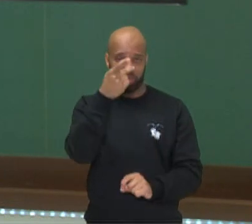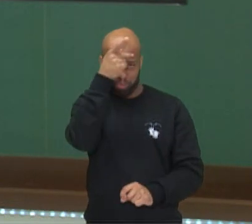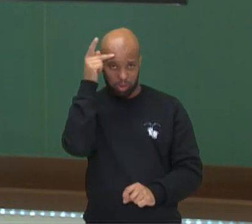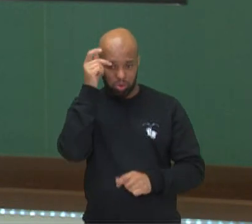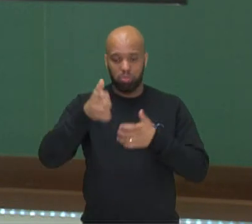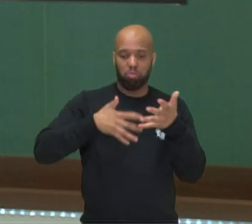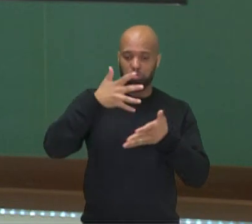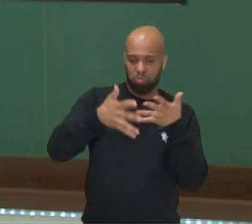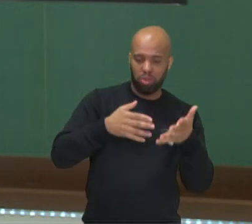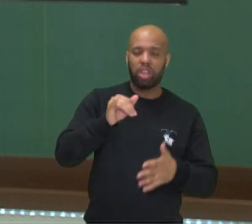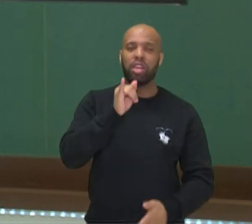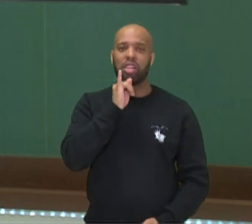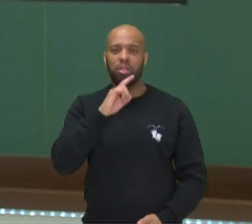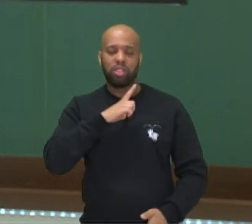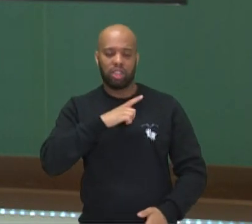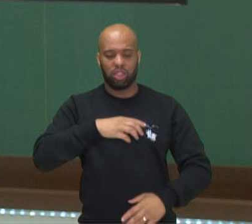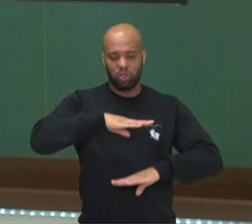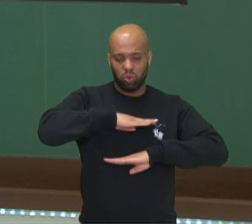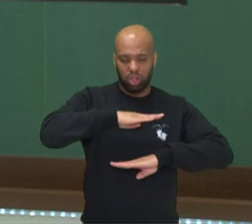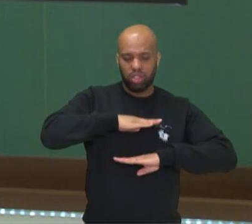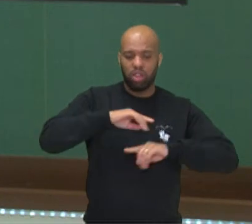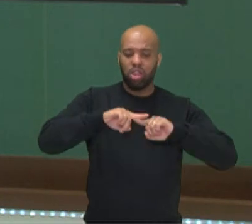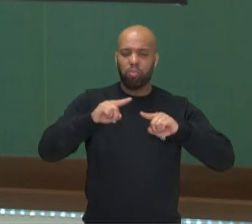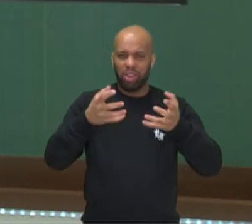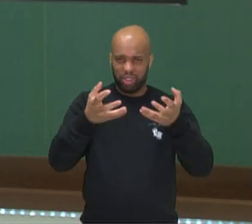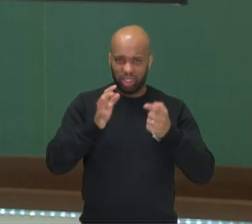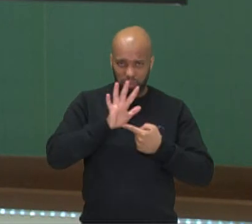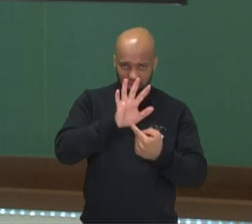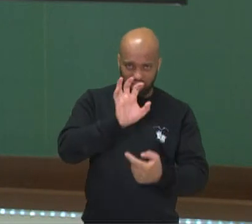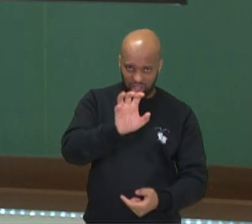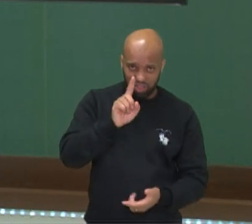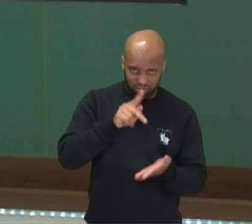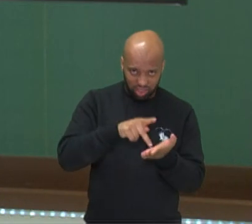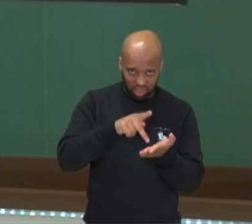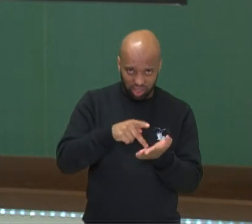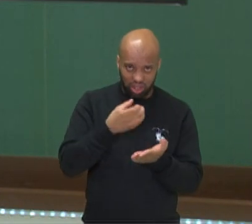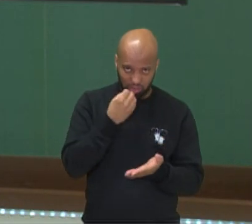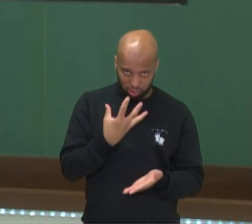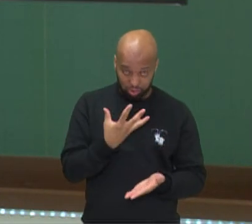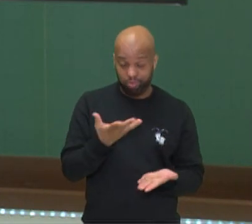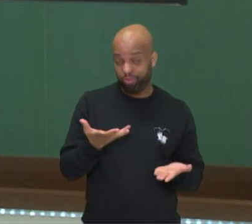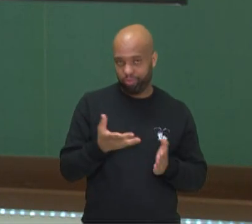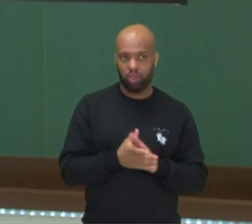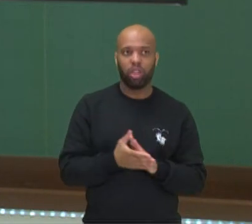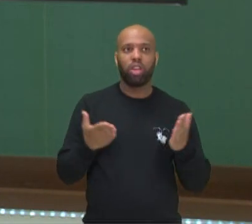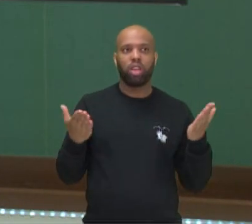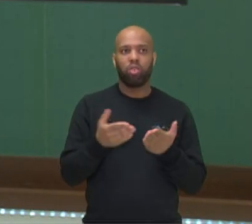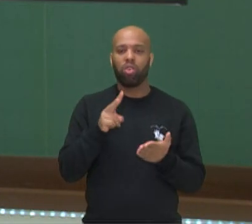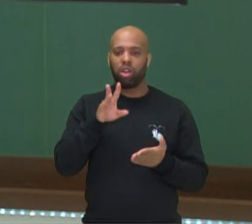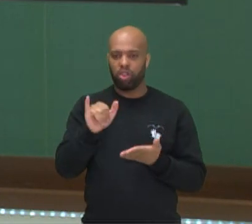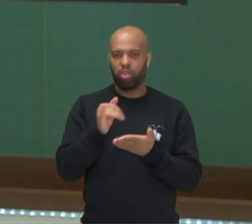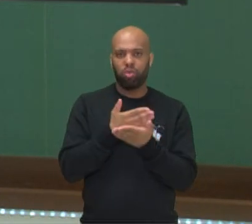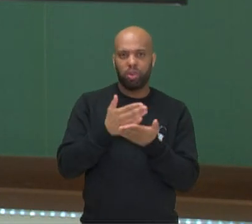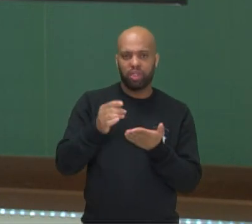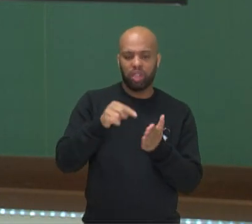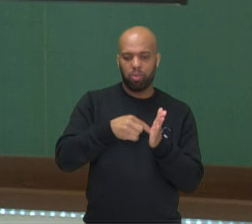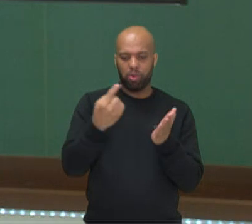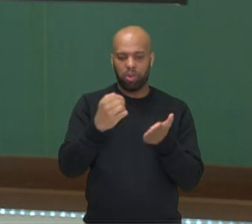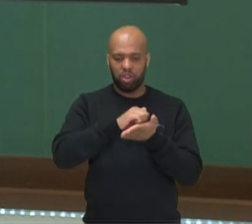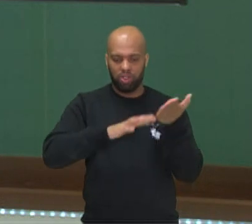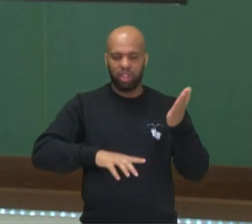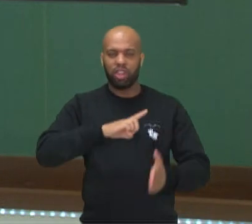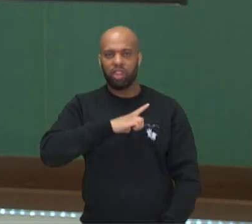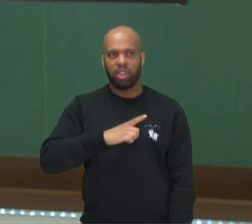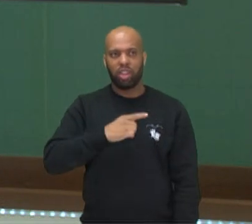que passou por essa situação gostaria de realmente expressar. Então, vamos começar com a primeira atividade agora,